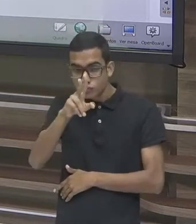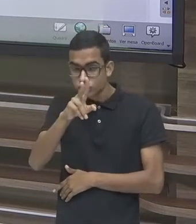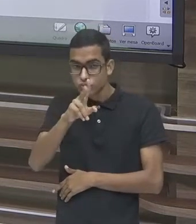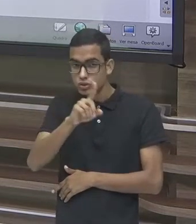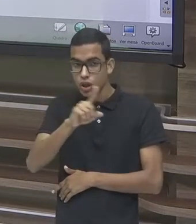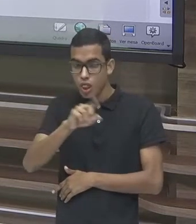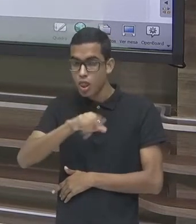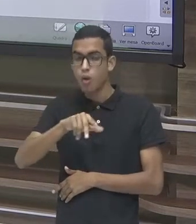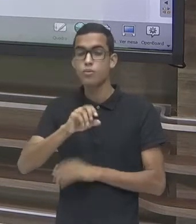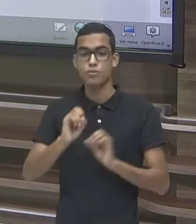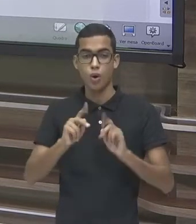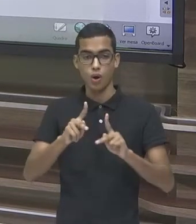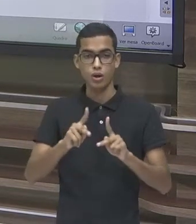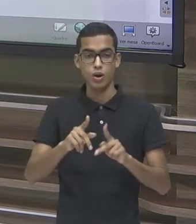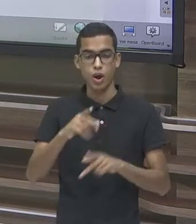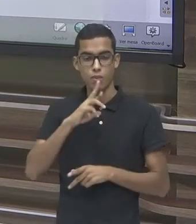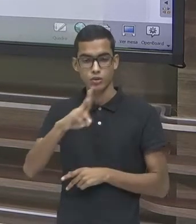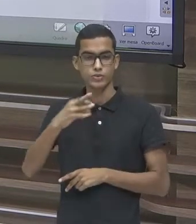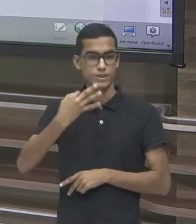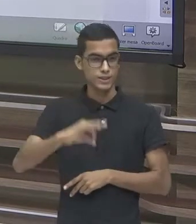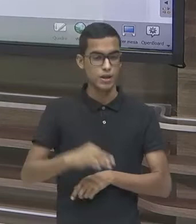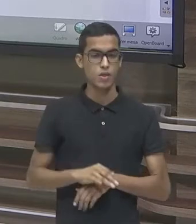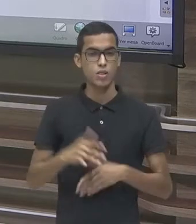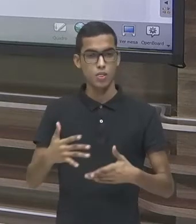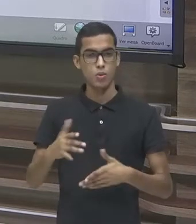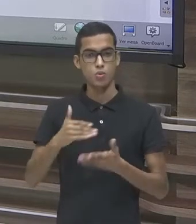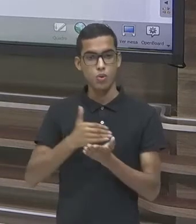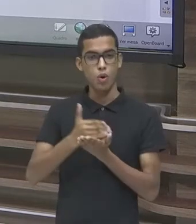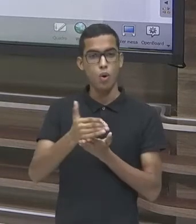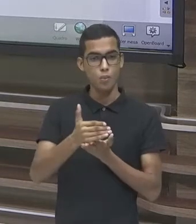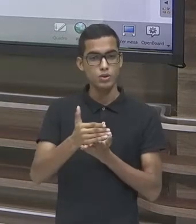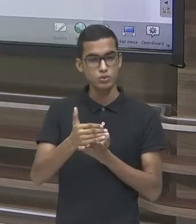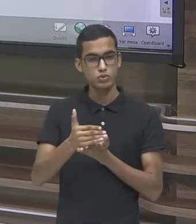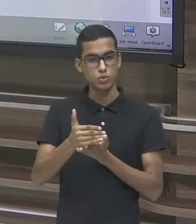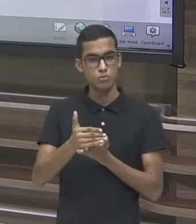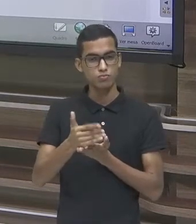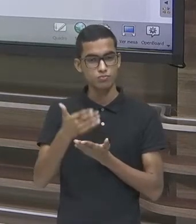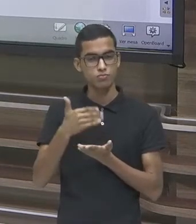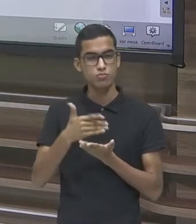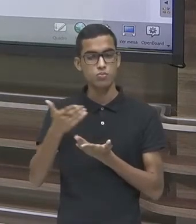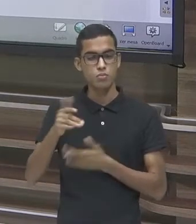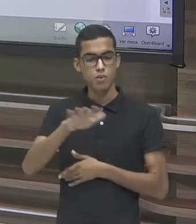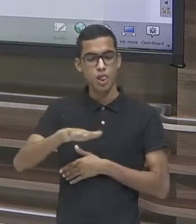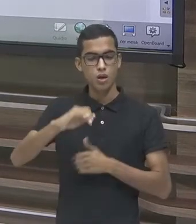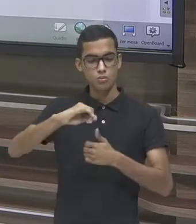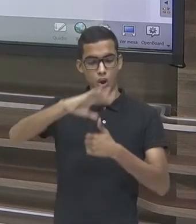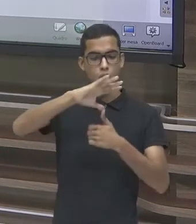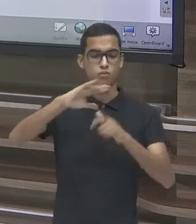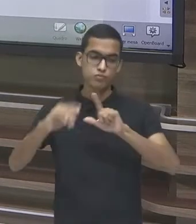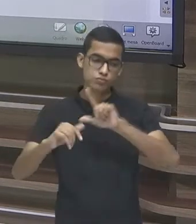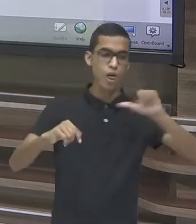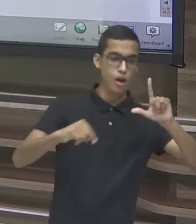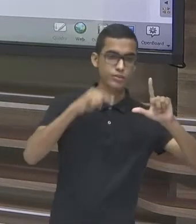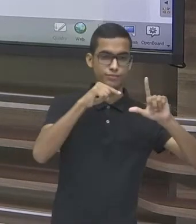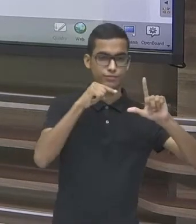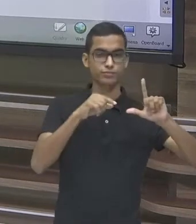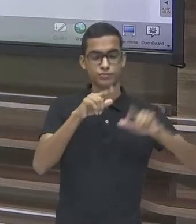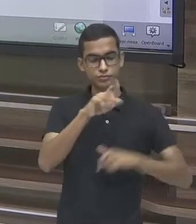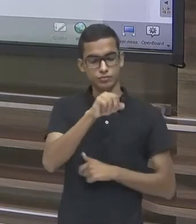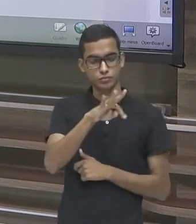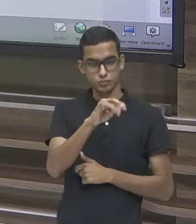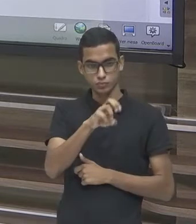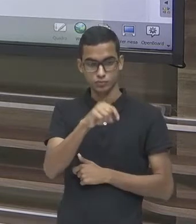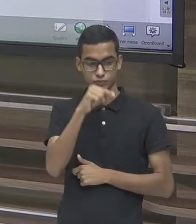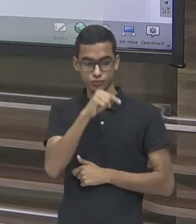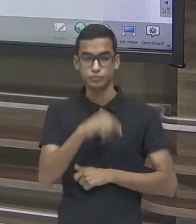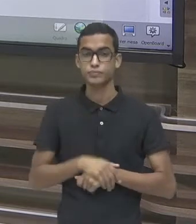que os Estados Unidos começou, e sim pela costa leste. Então, ali os Estados Unidos iniciou todo o seu território, ali através